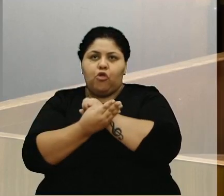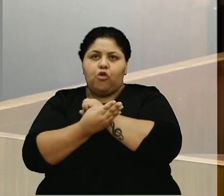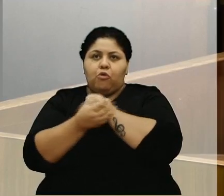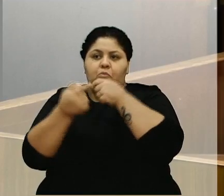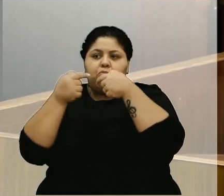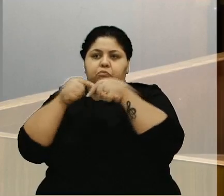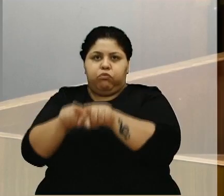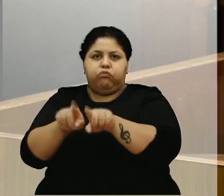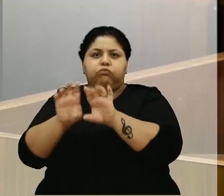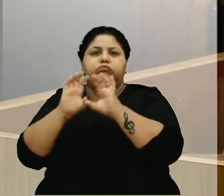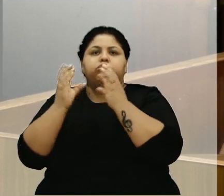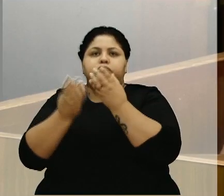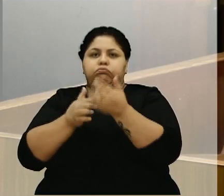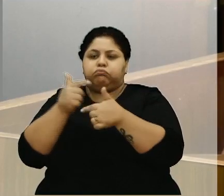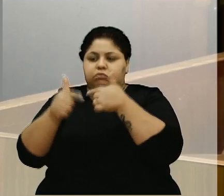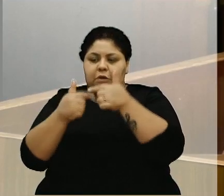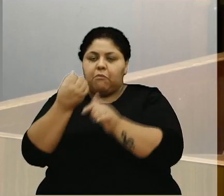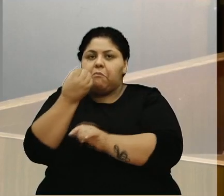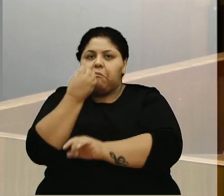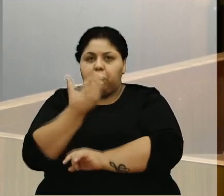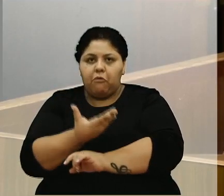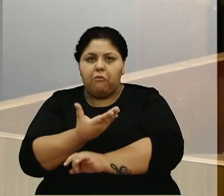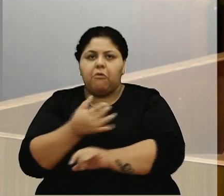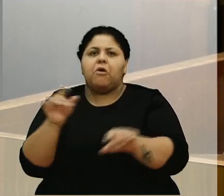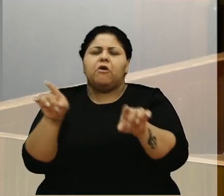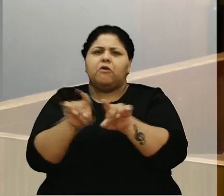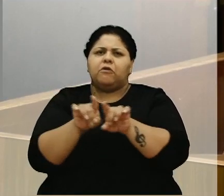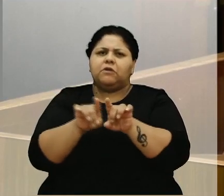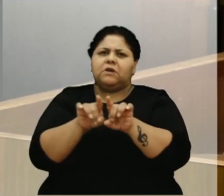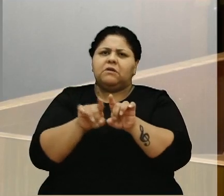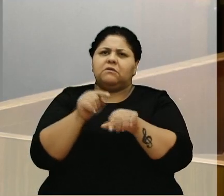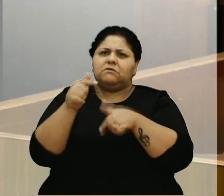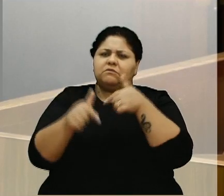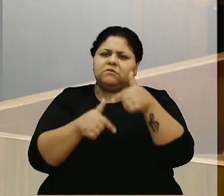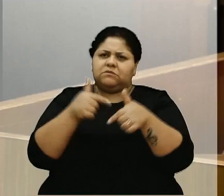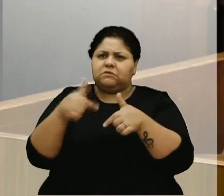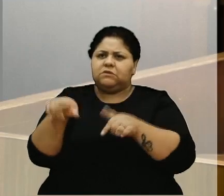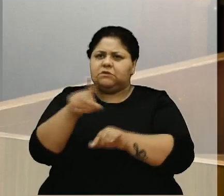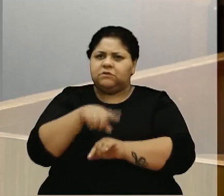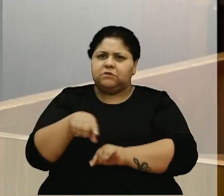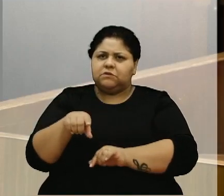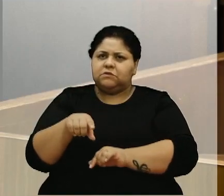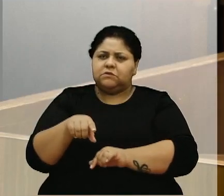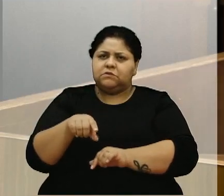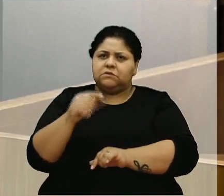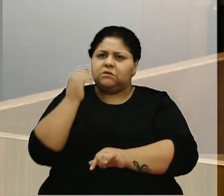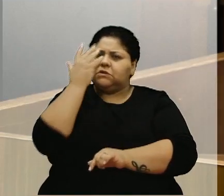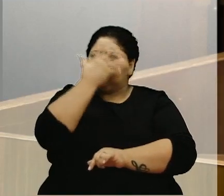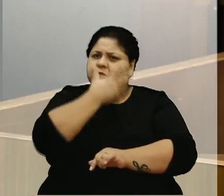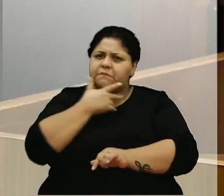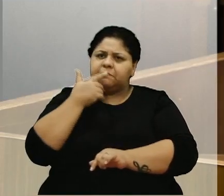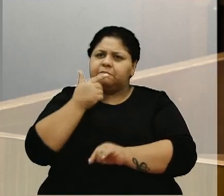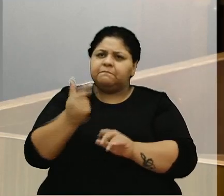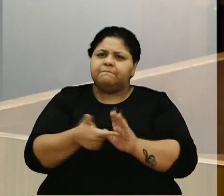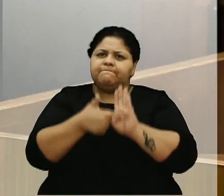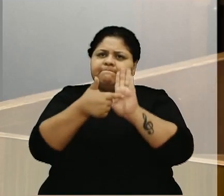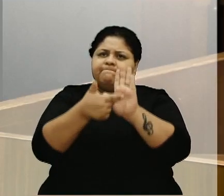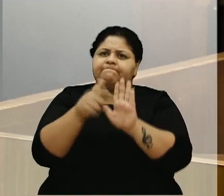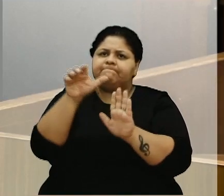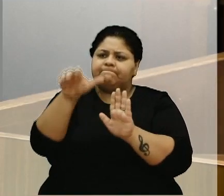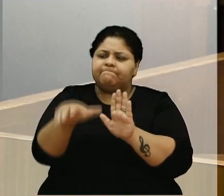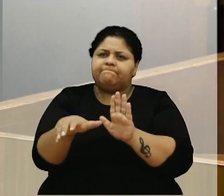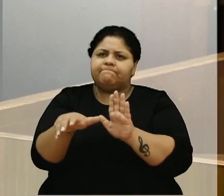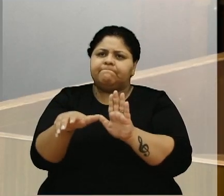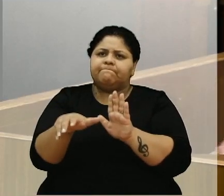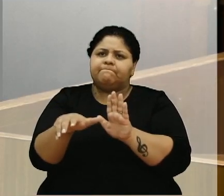Também faz um trabalho muito bom. E também um trabalho bom que a gente ilustra muito aí, o departamento comunitário